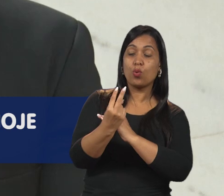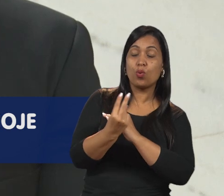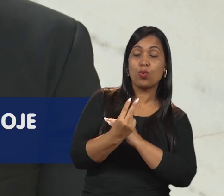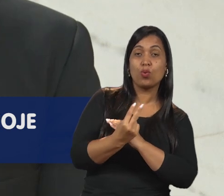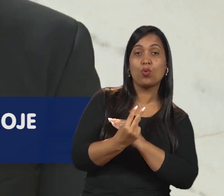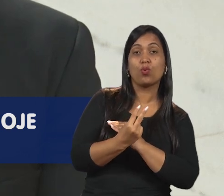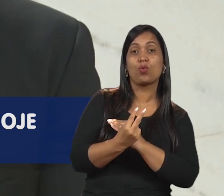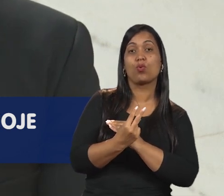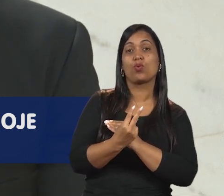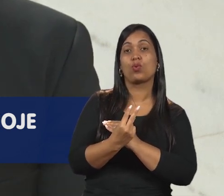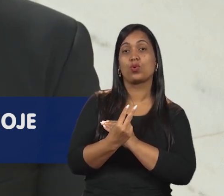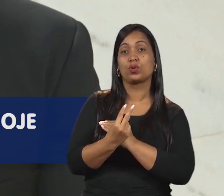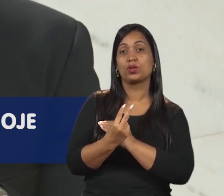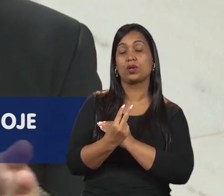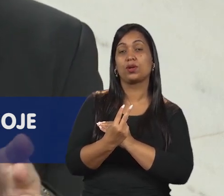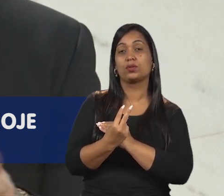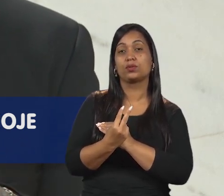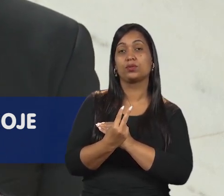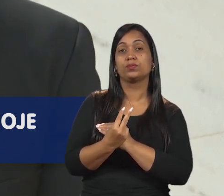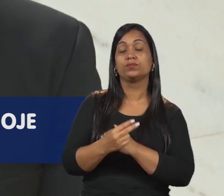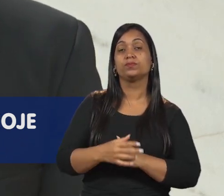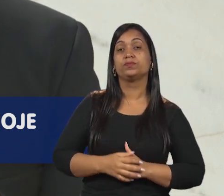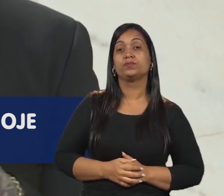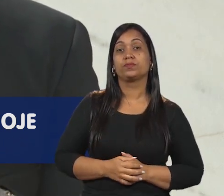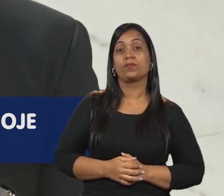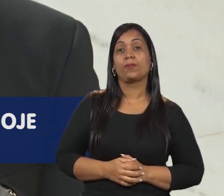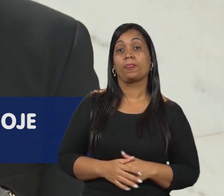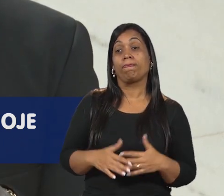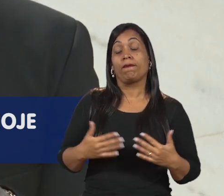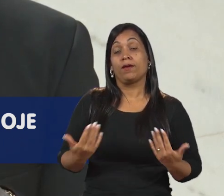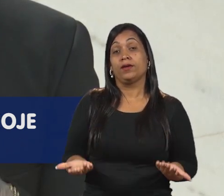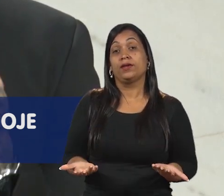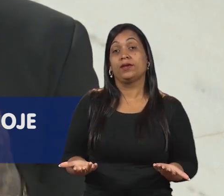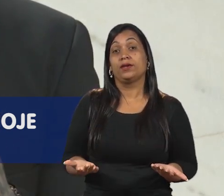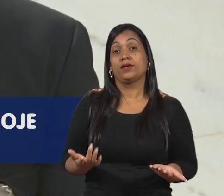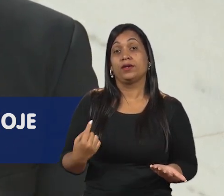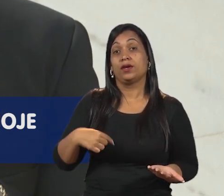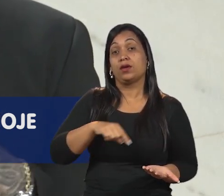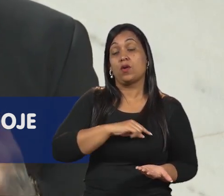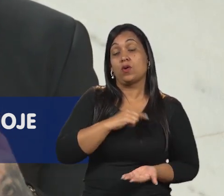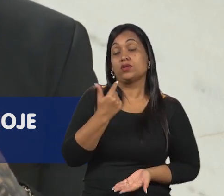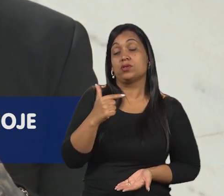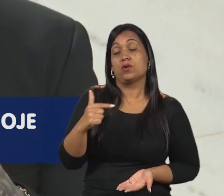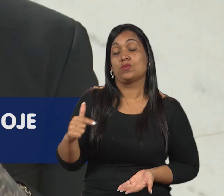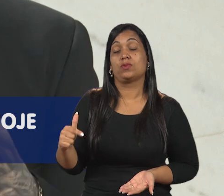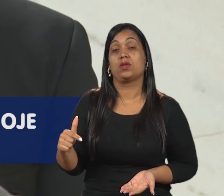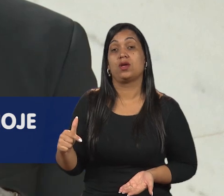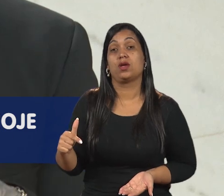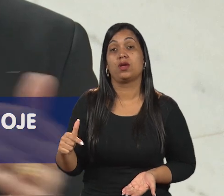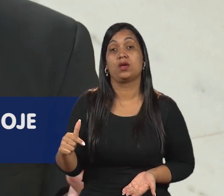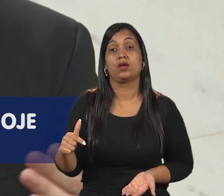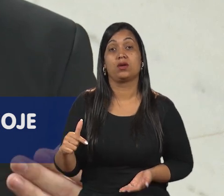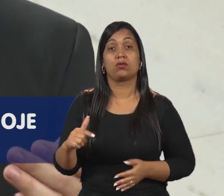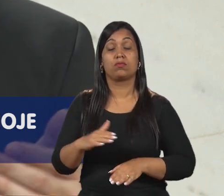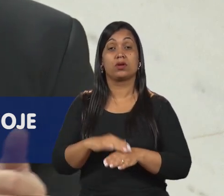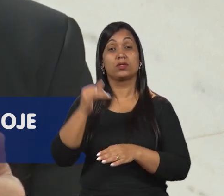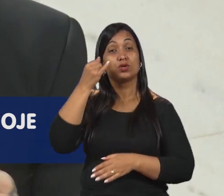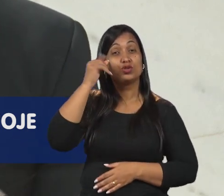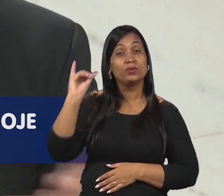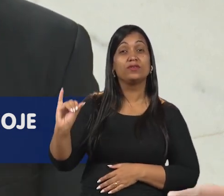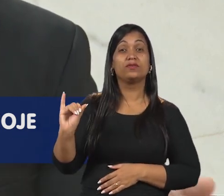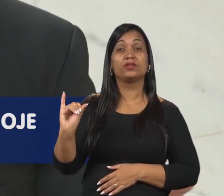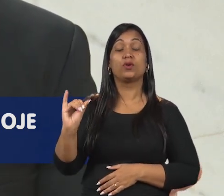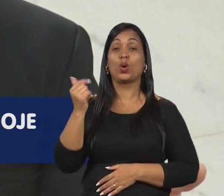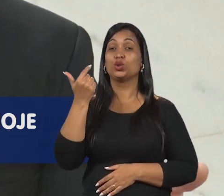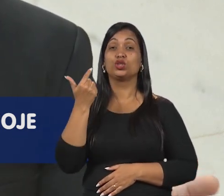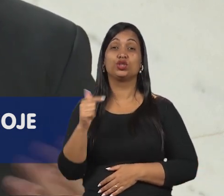o poder de defesa das crianças, né, da infância. E quando a gente não tem, do poder público, uma ação de prevenção, a gente